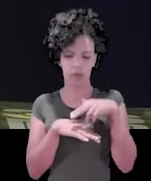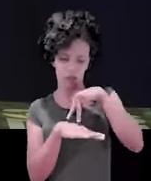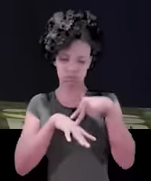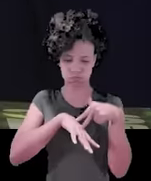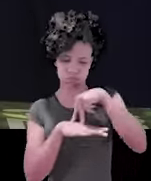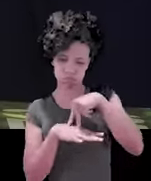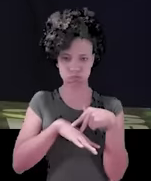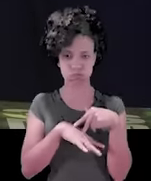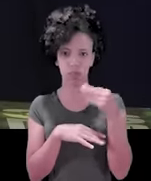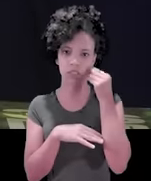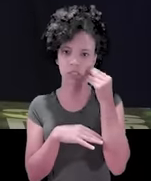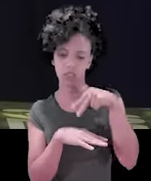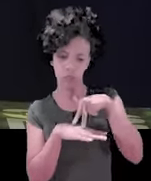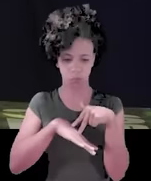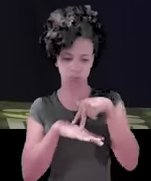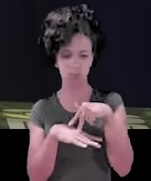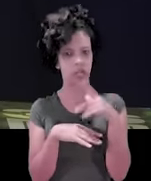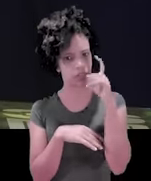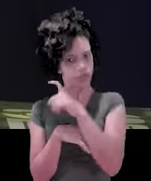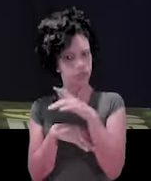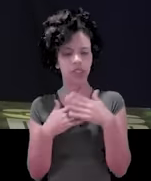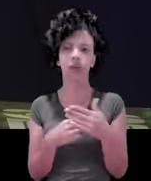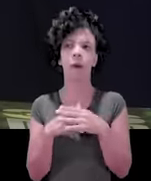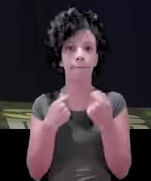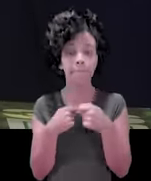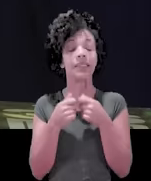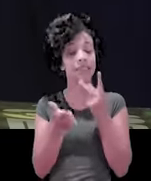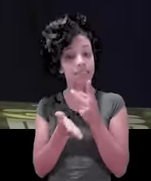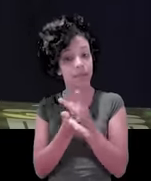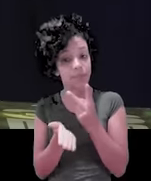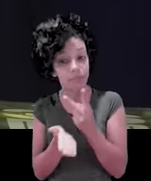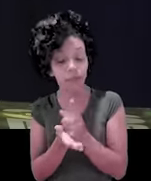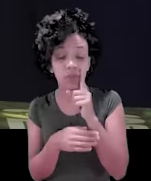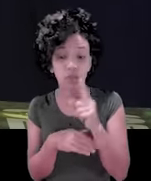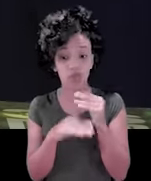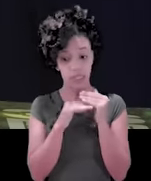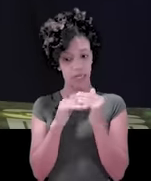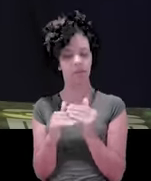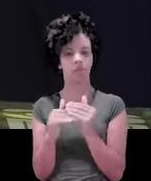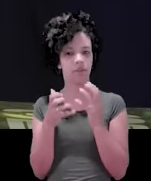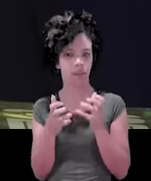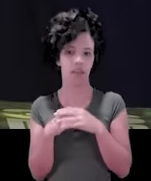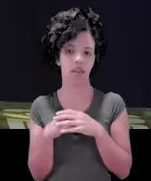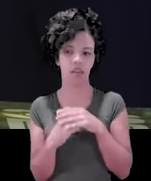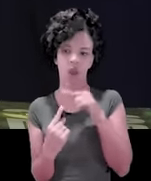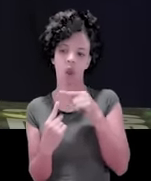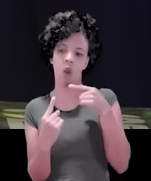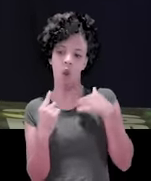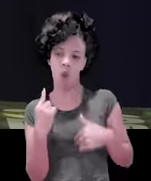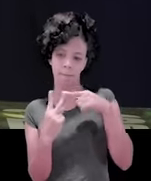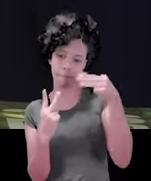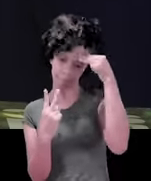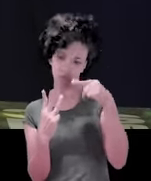negócio aquelas bola e fazer se você quebrar a língua trabalho então é uma coisa que tem que buscar diariamente todo dia esse equilíbrio entre corpo mente